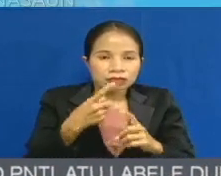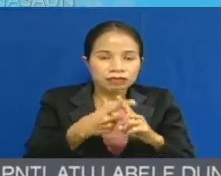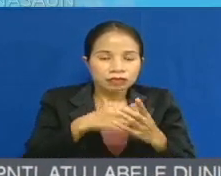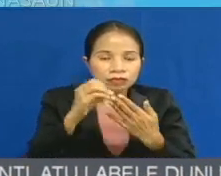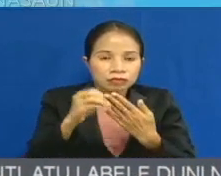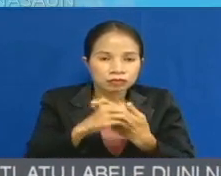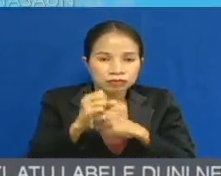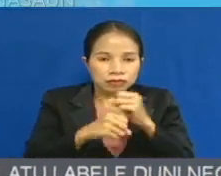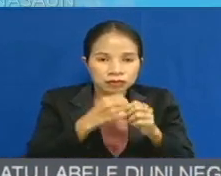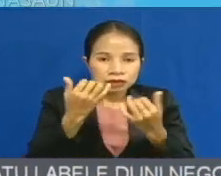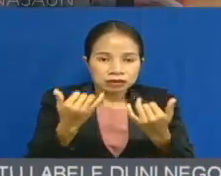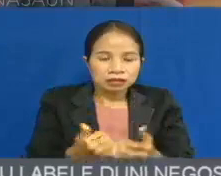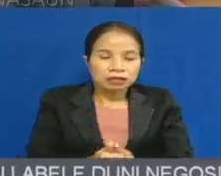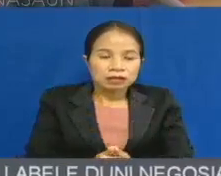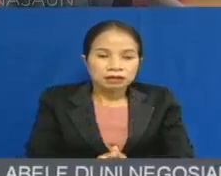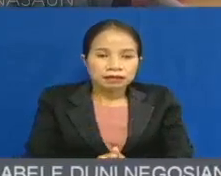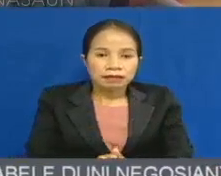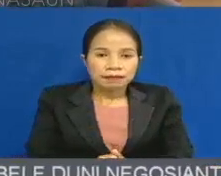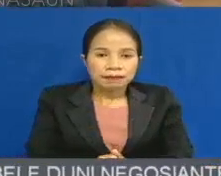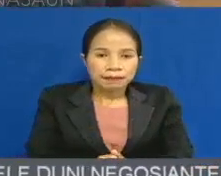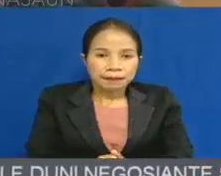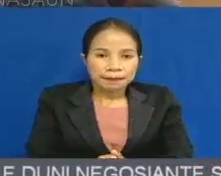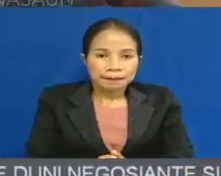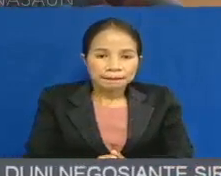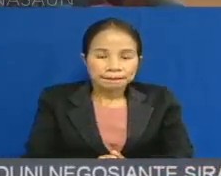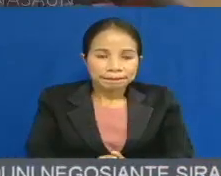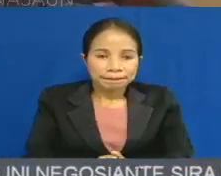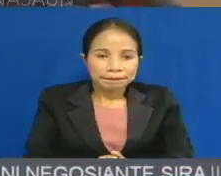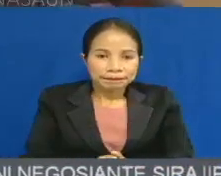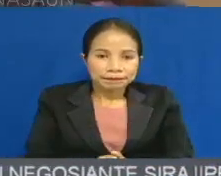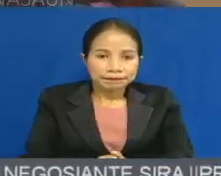outubro, tinané. O município Aileu Tomás Saldanha, ba RTTL.